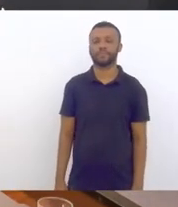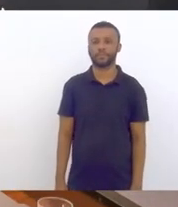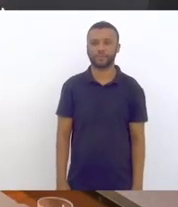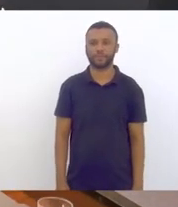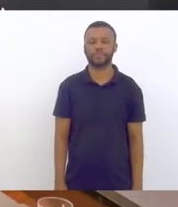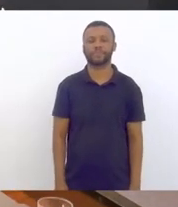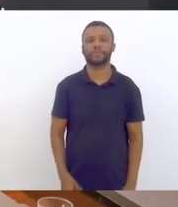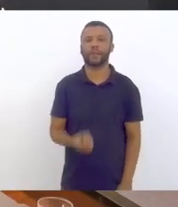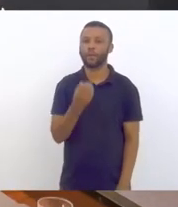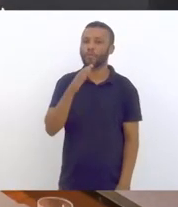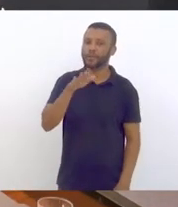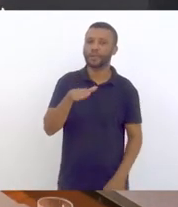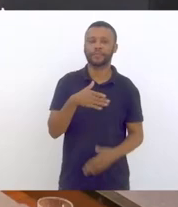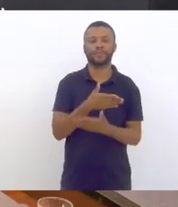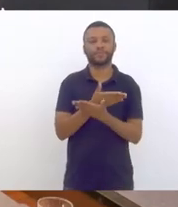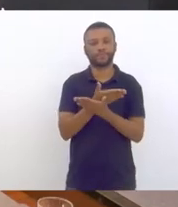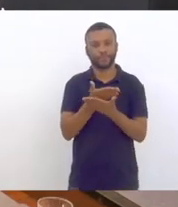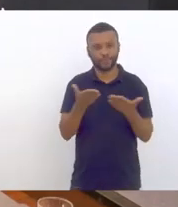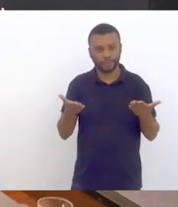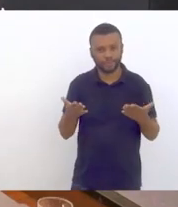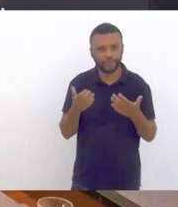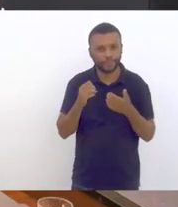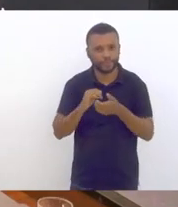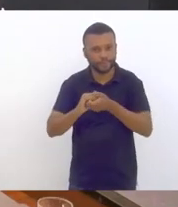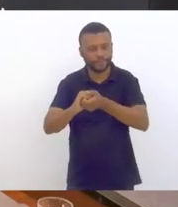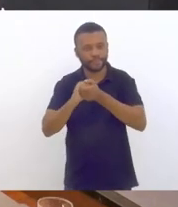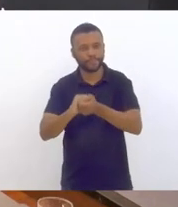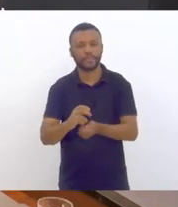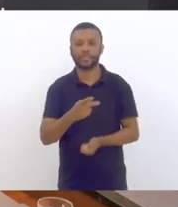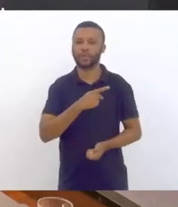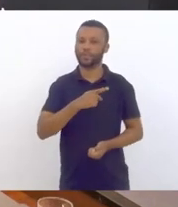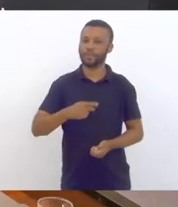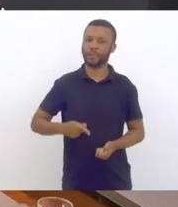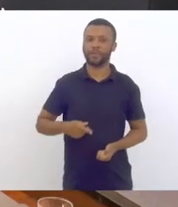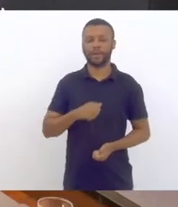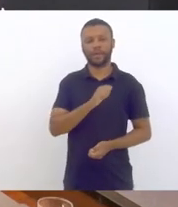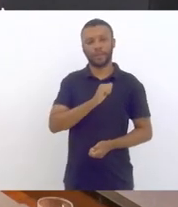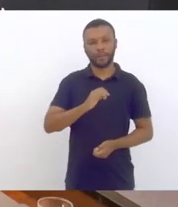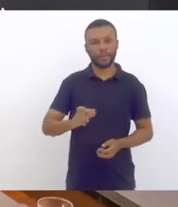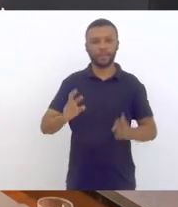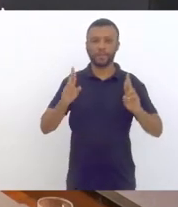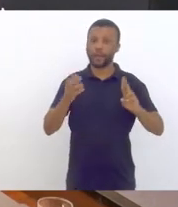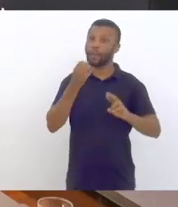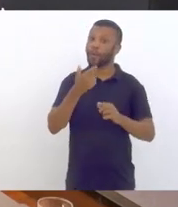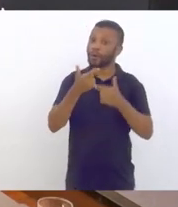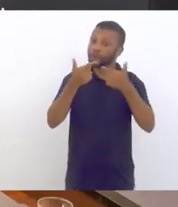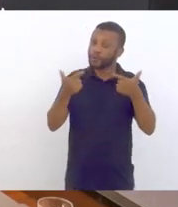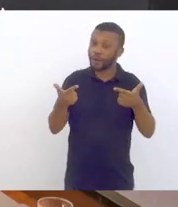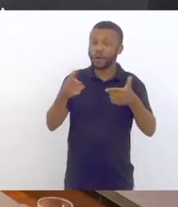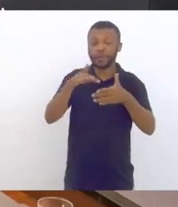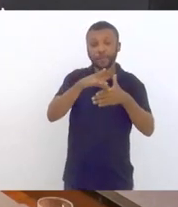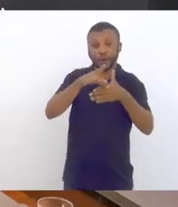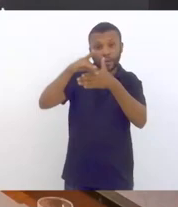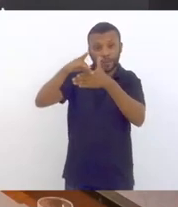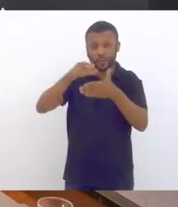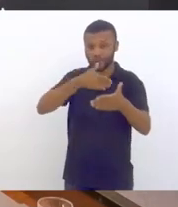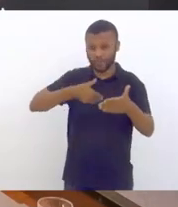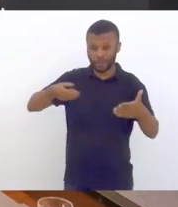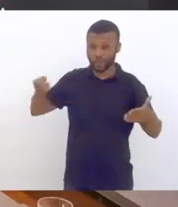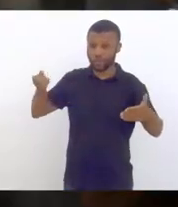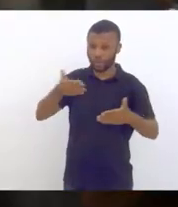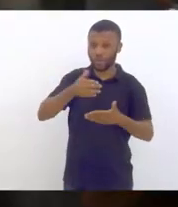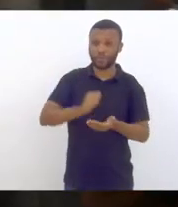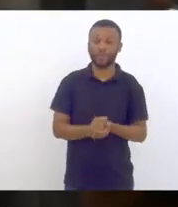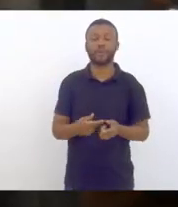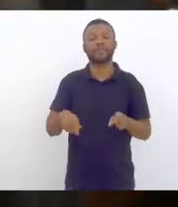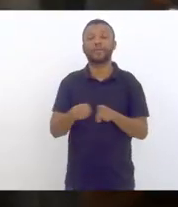Boa tarde a todas e todos saudar o nosso Presidente desejar boa sorte ao novo líder do governo e pedir